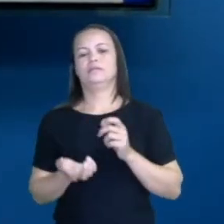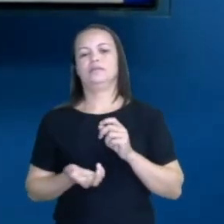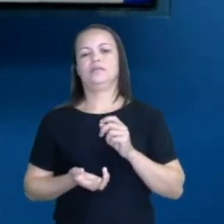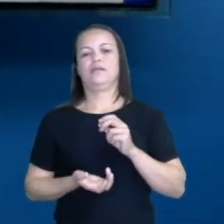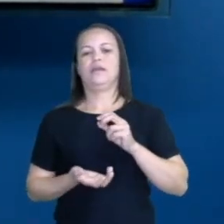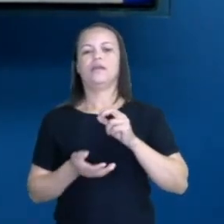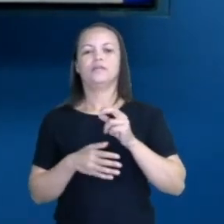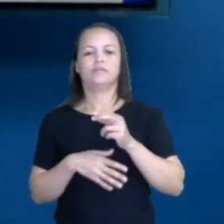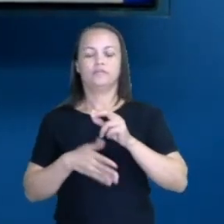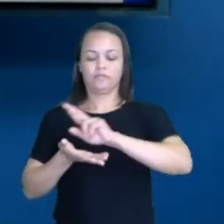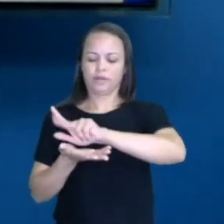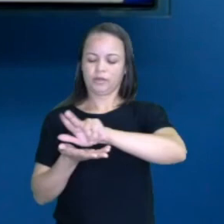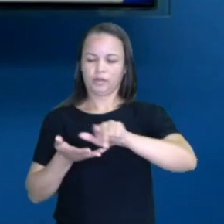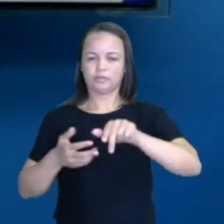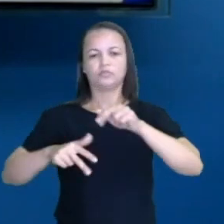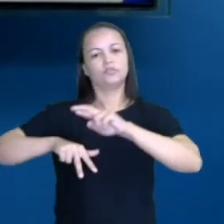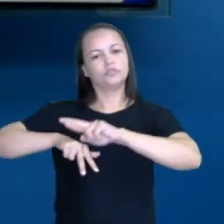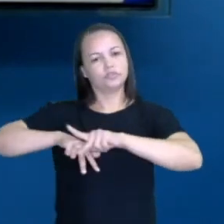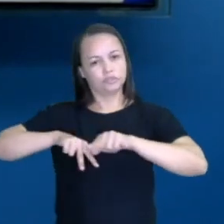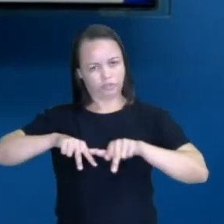gênero. Letra B.